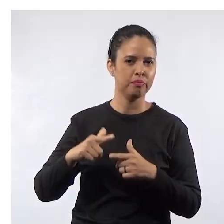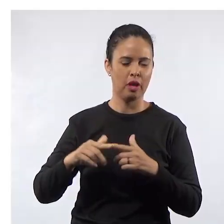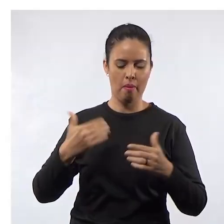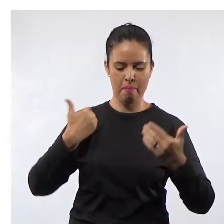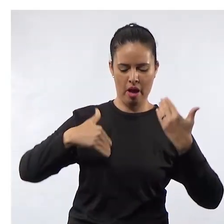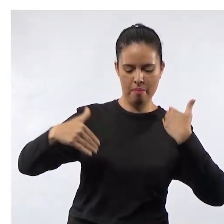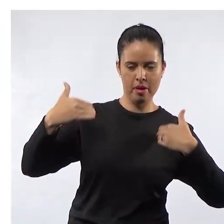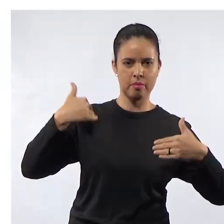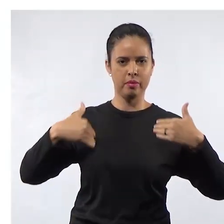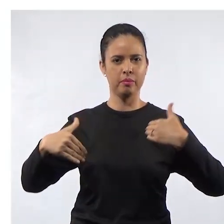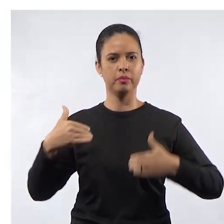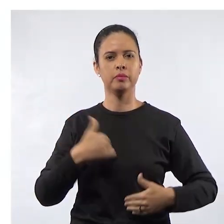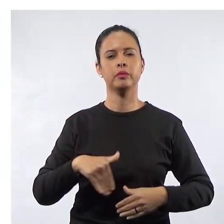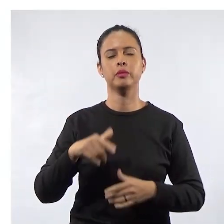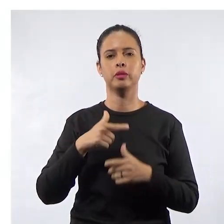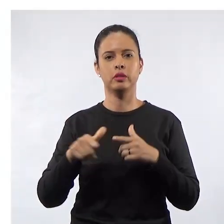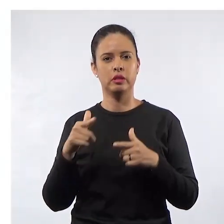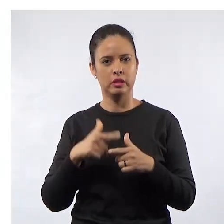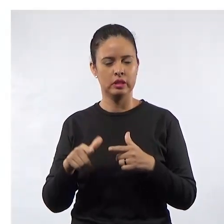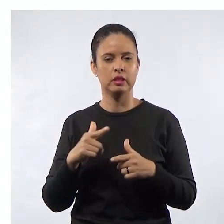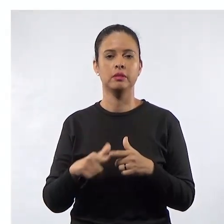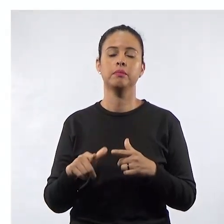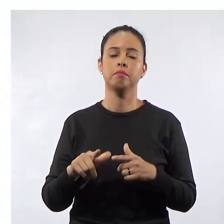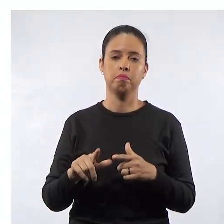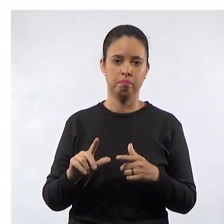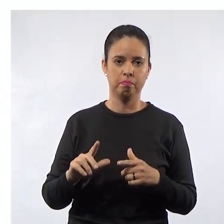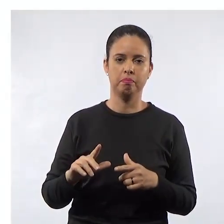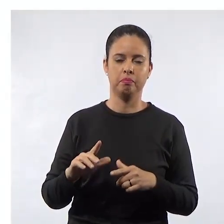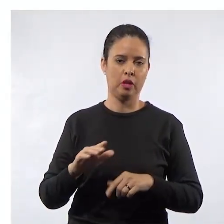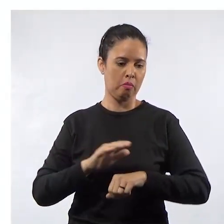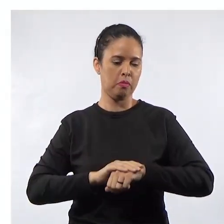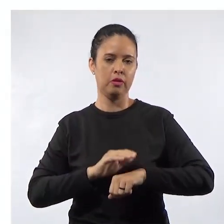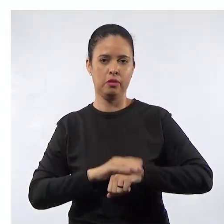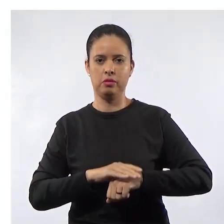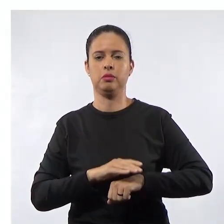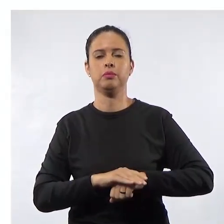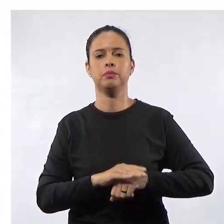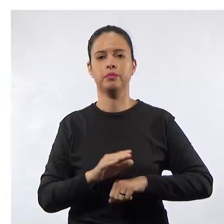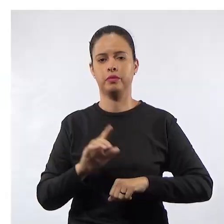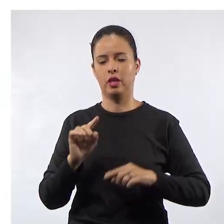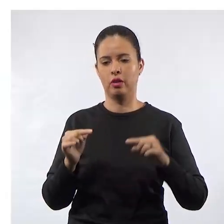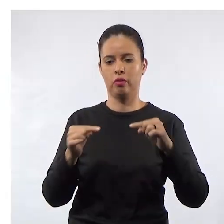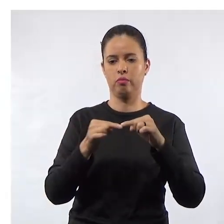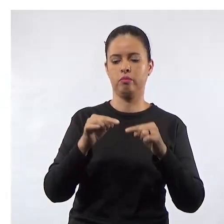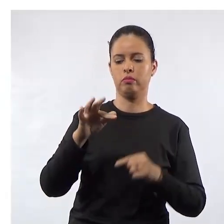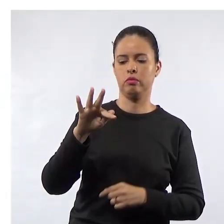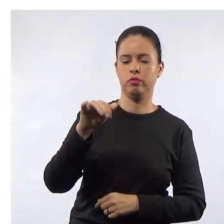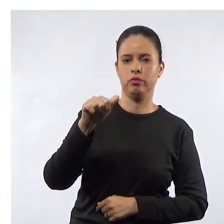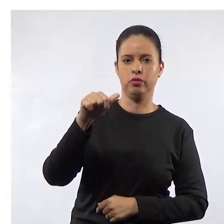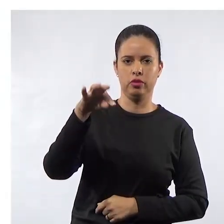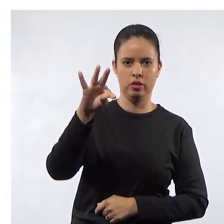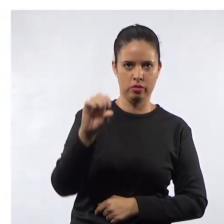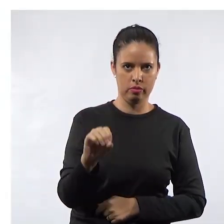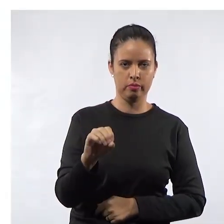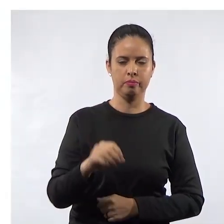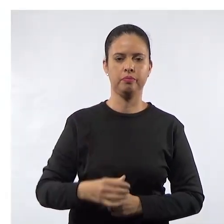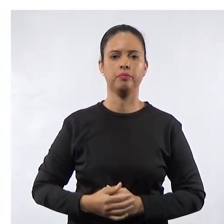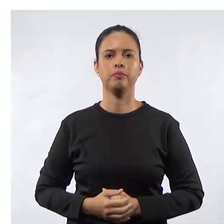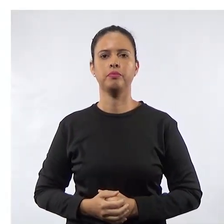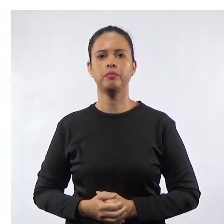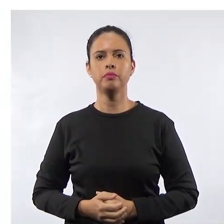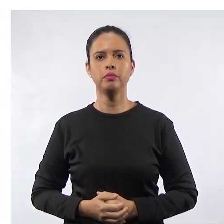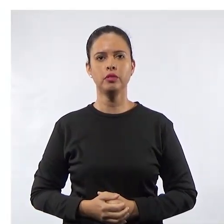né, algum problema ali na dona de casa, machucou a mão dela, então aí configura o fato. Mas aqui eu